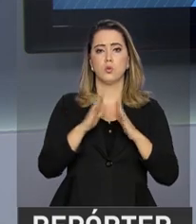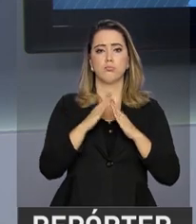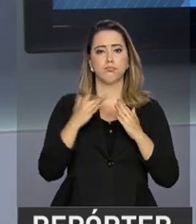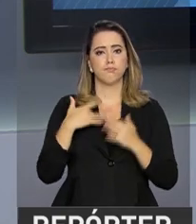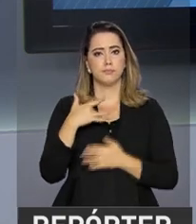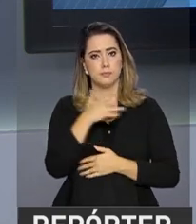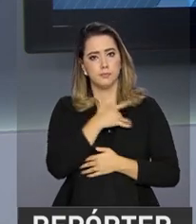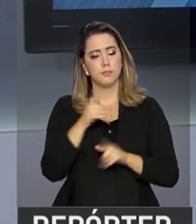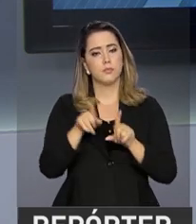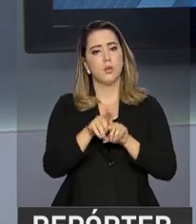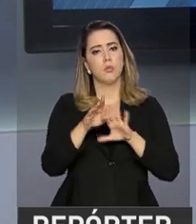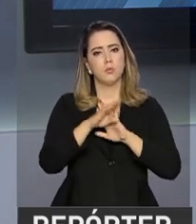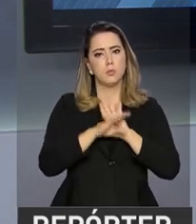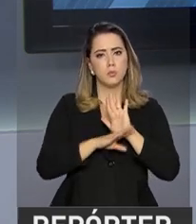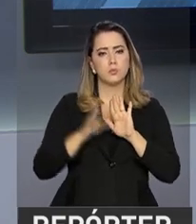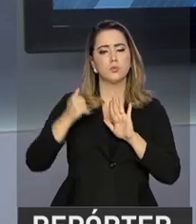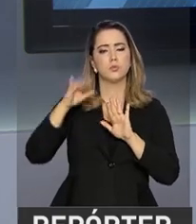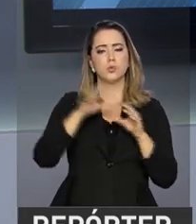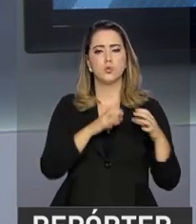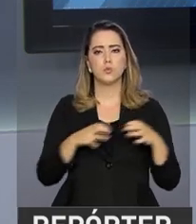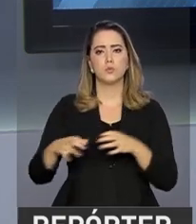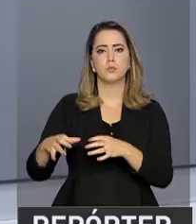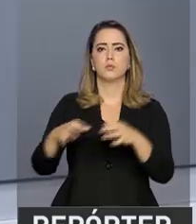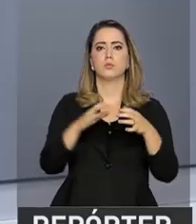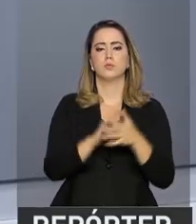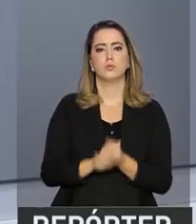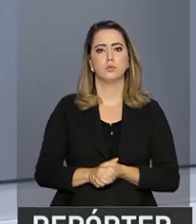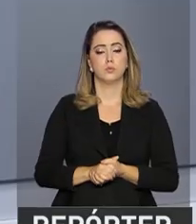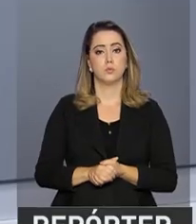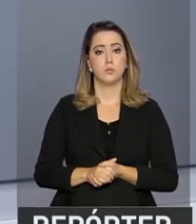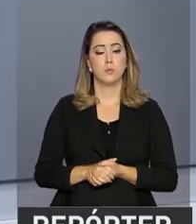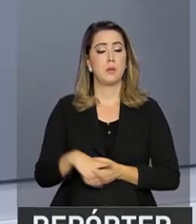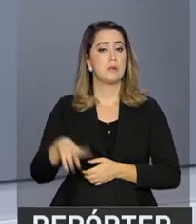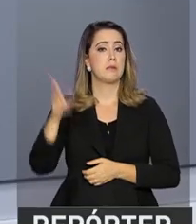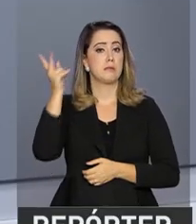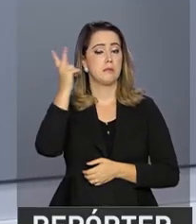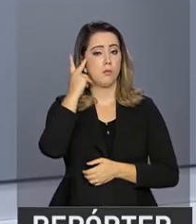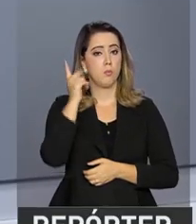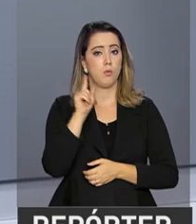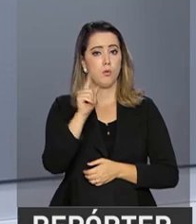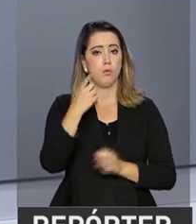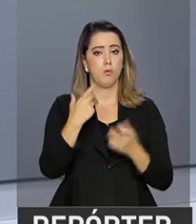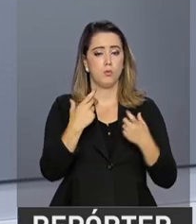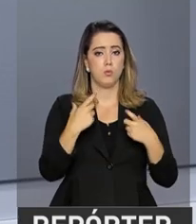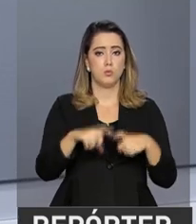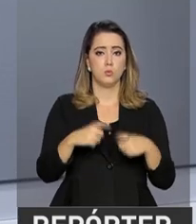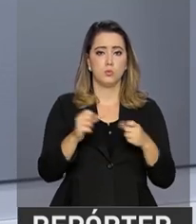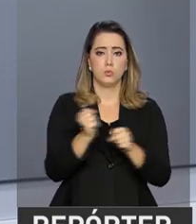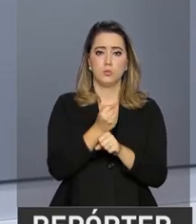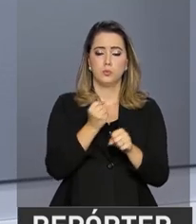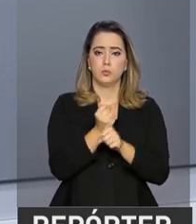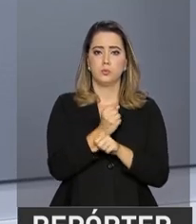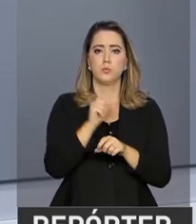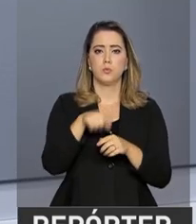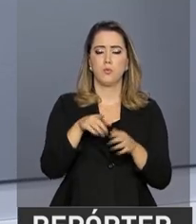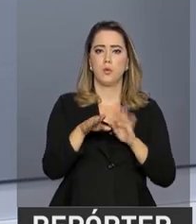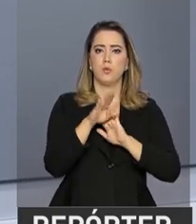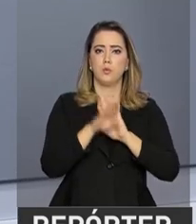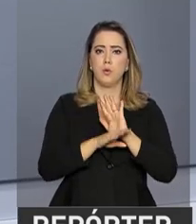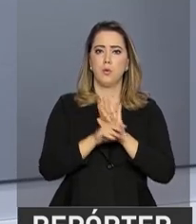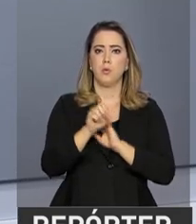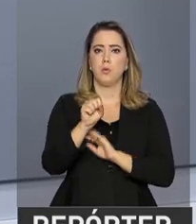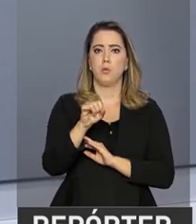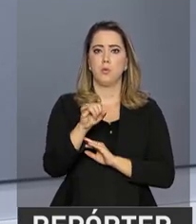saúde e outros projetos nas mais diversas áreas. Em Campinas, uma das obras retomadas é o projeto Sirius, que